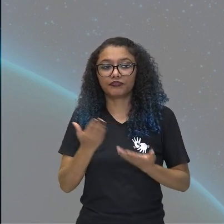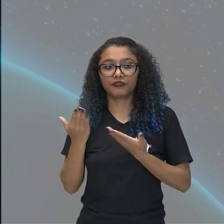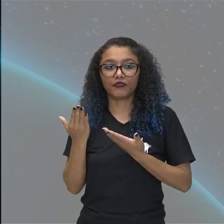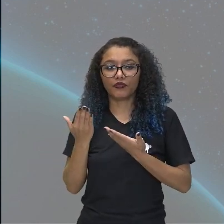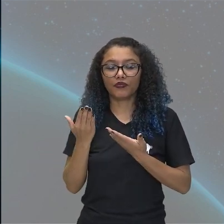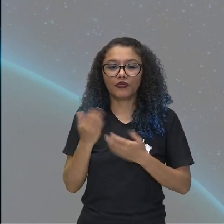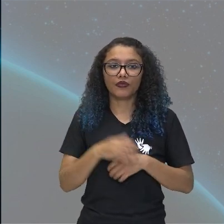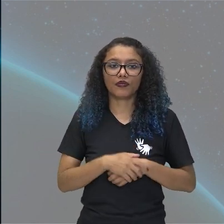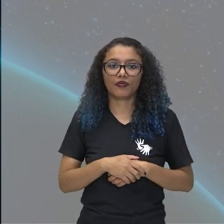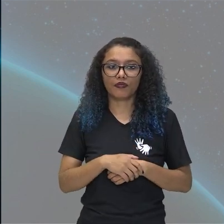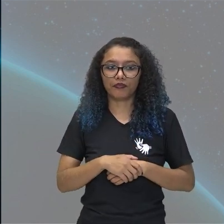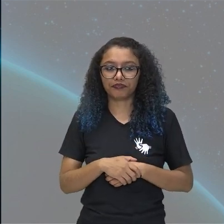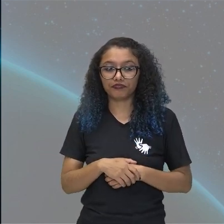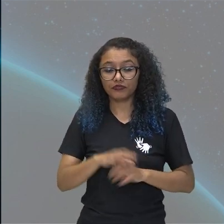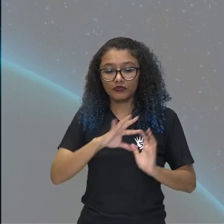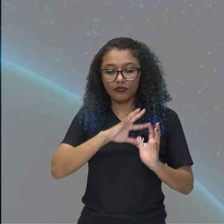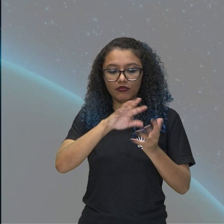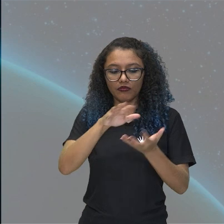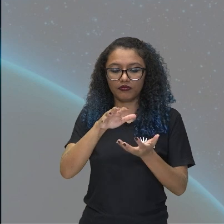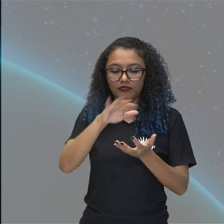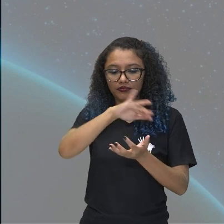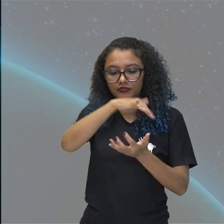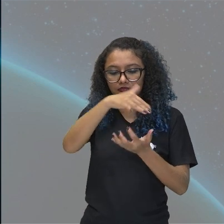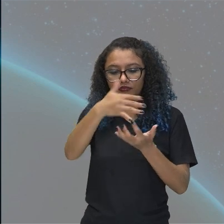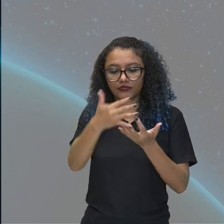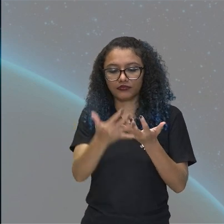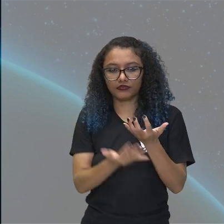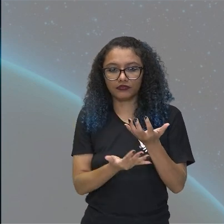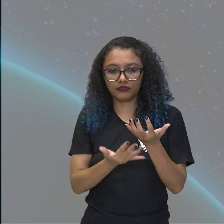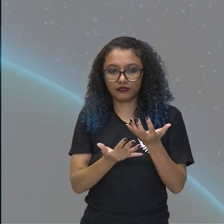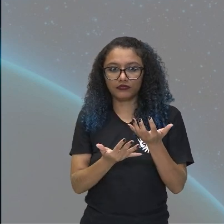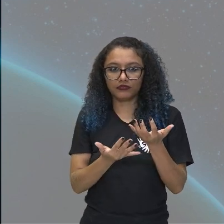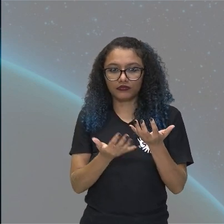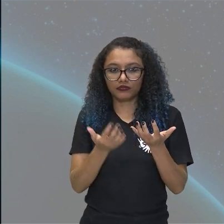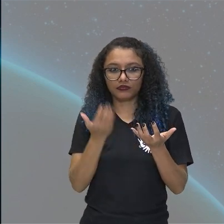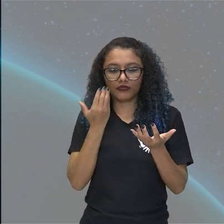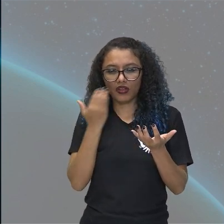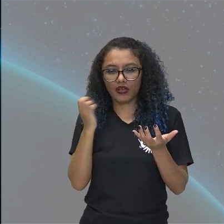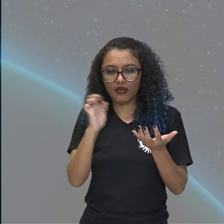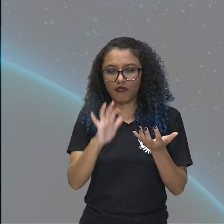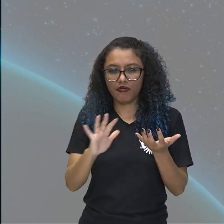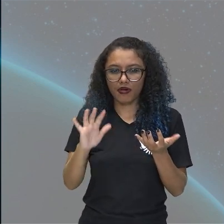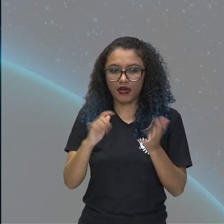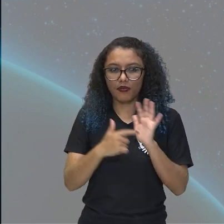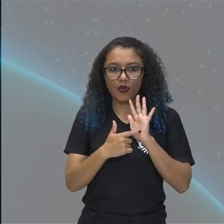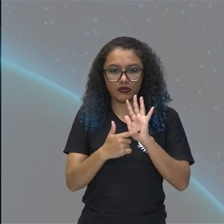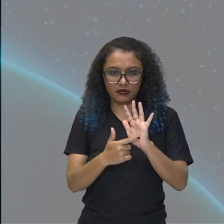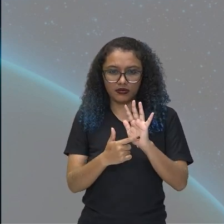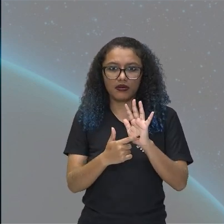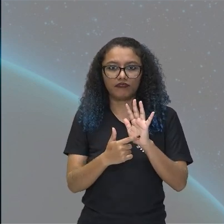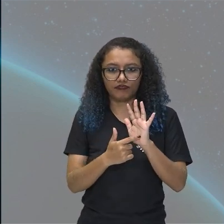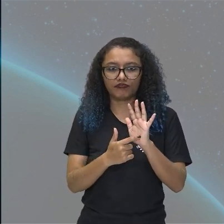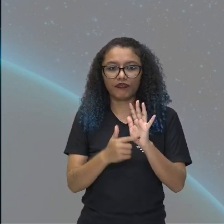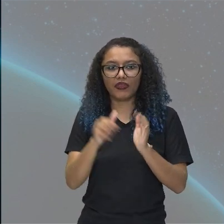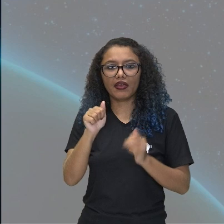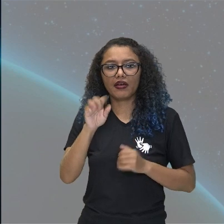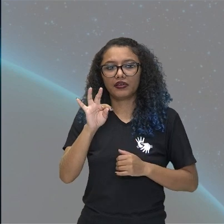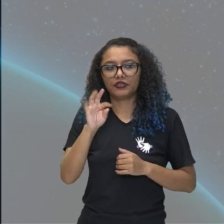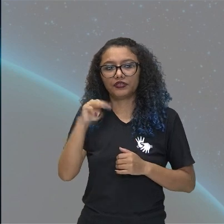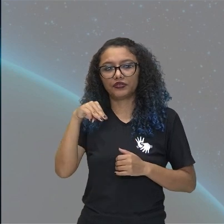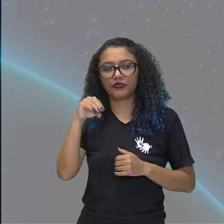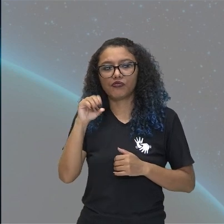atmosfera. A atmosfera, observem a nossa imagem, né? Essa é uma imagem da